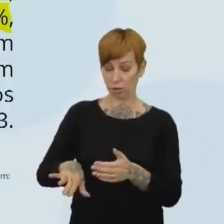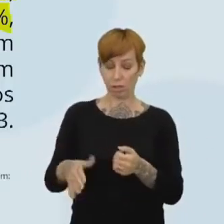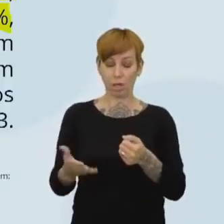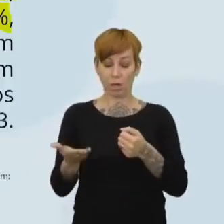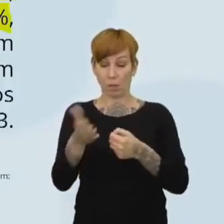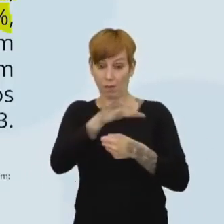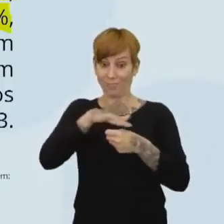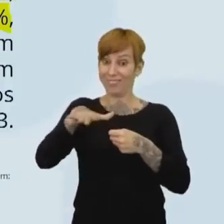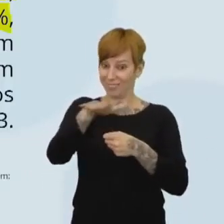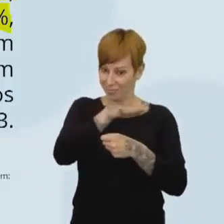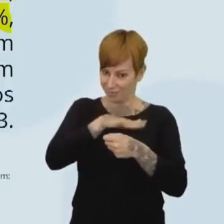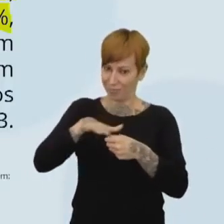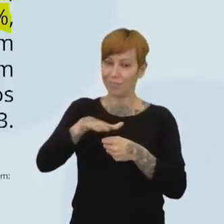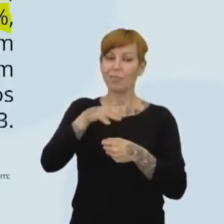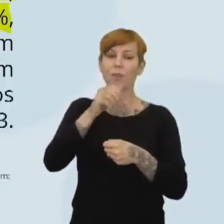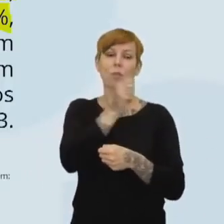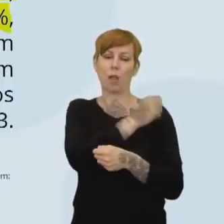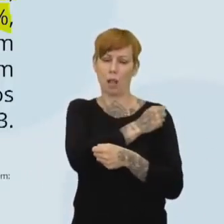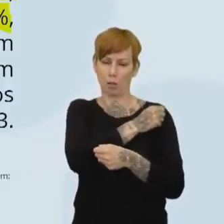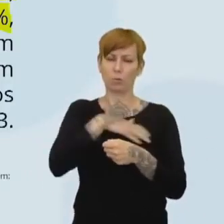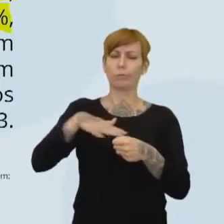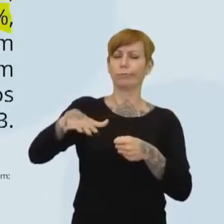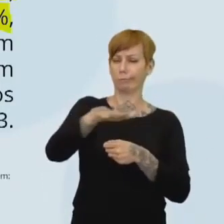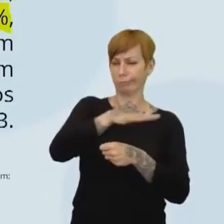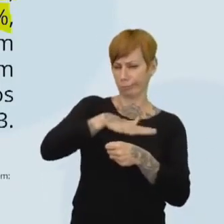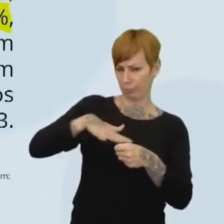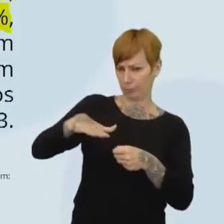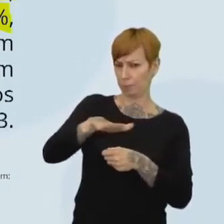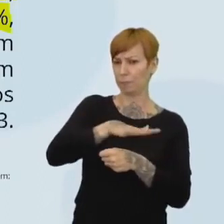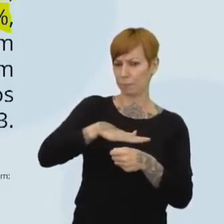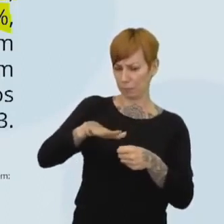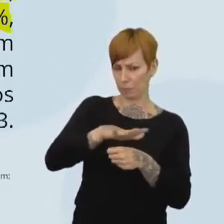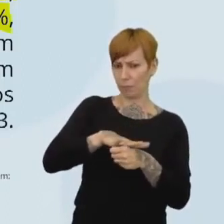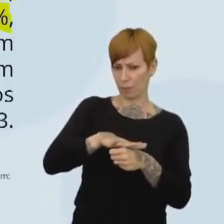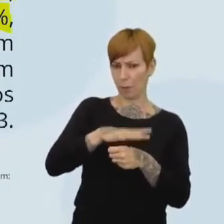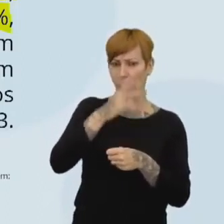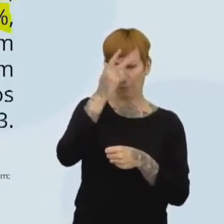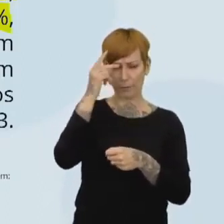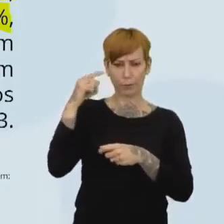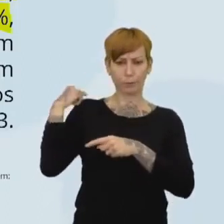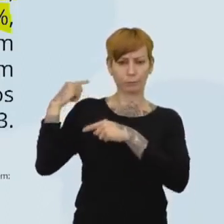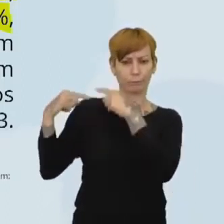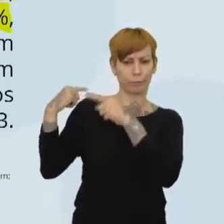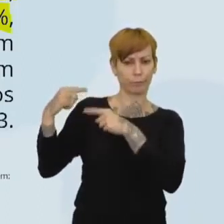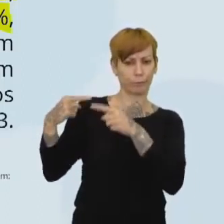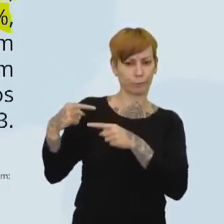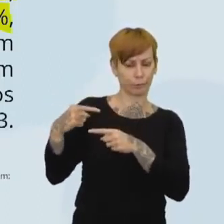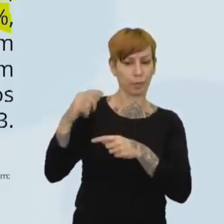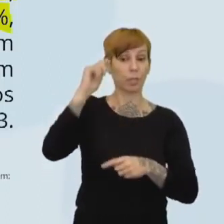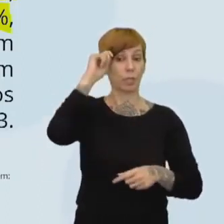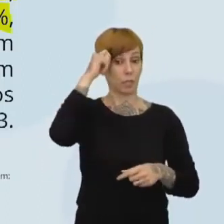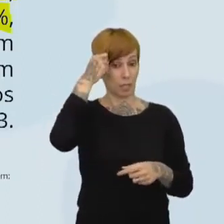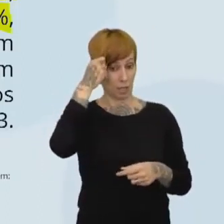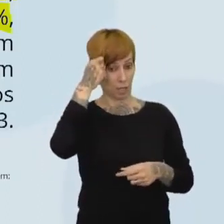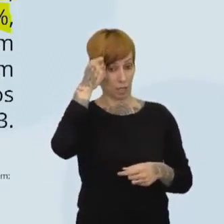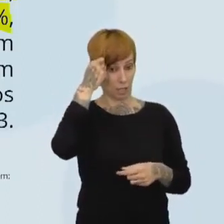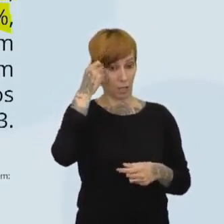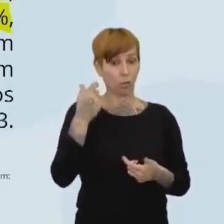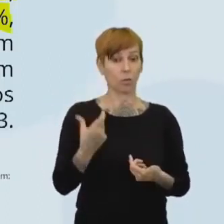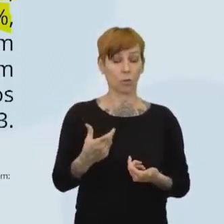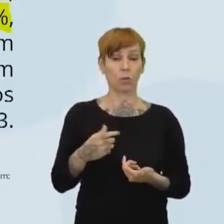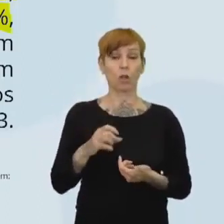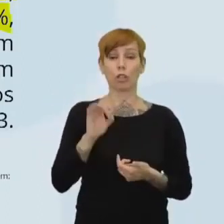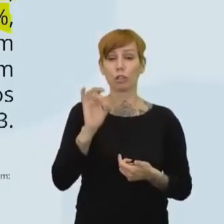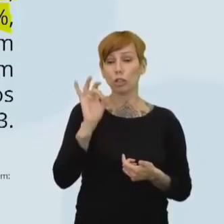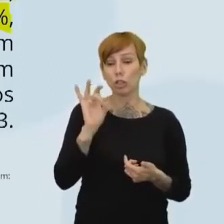para o avançado, que sabe tudo e mais um pouco. Tá? Os afrodescendentes estavam subrepresentados, quer